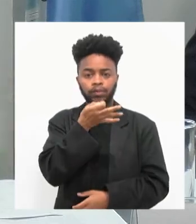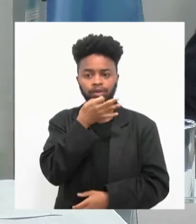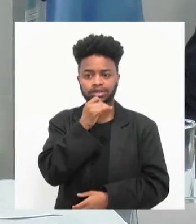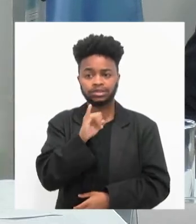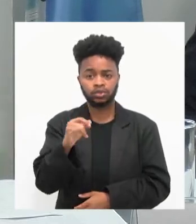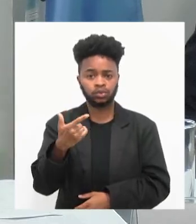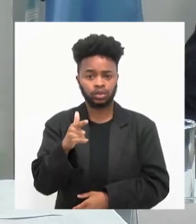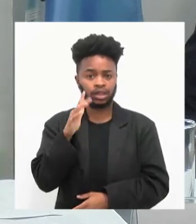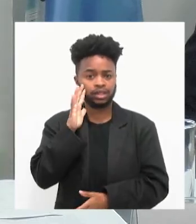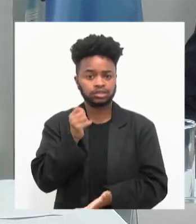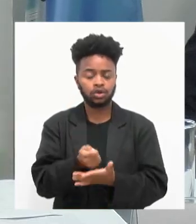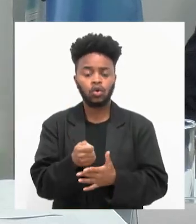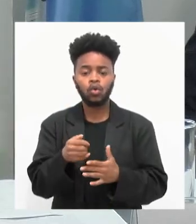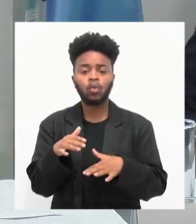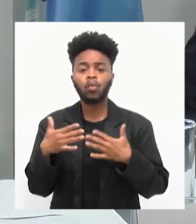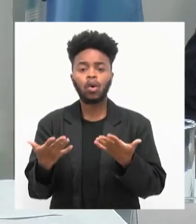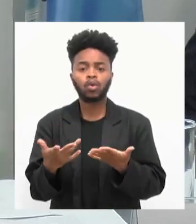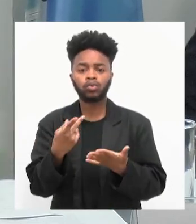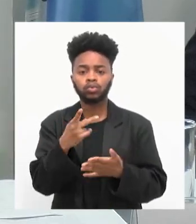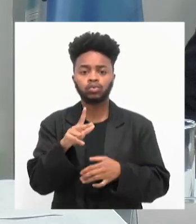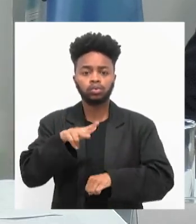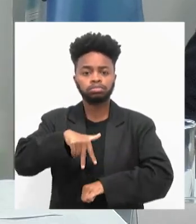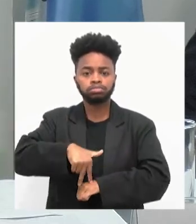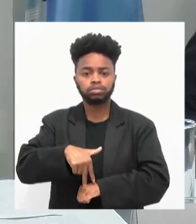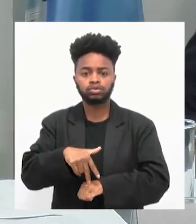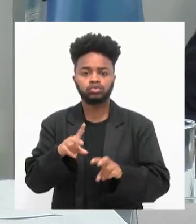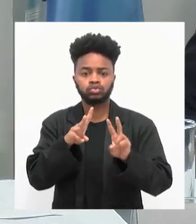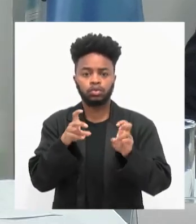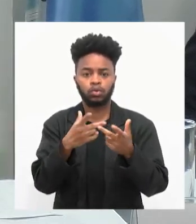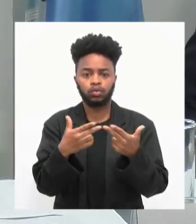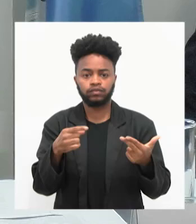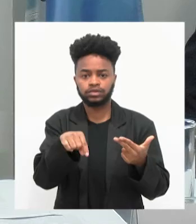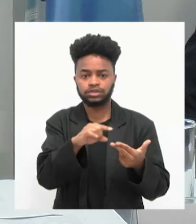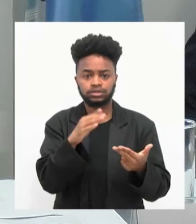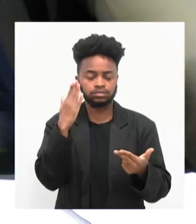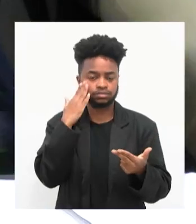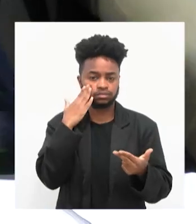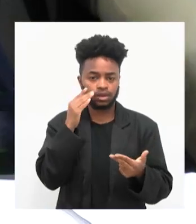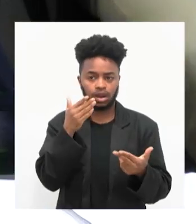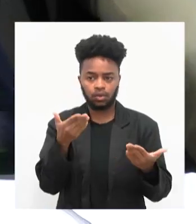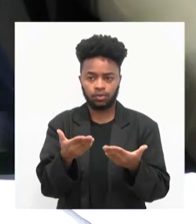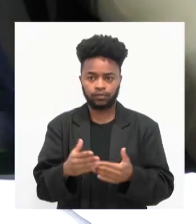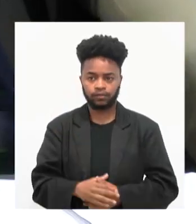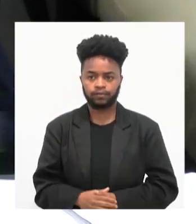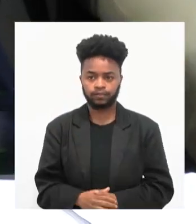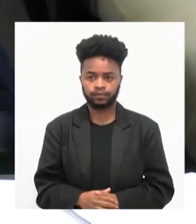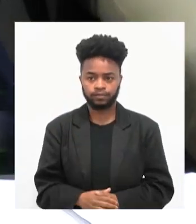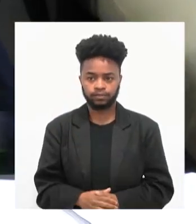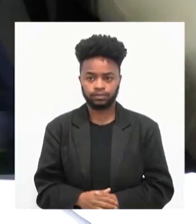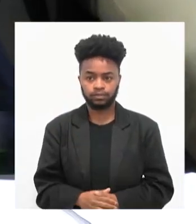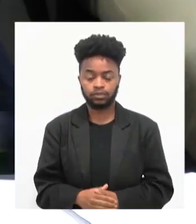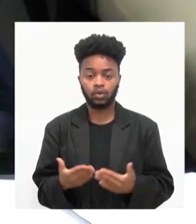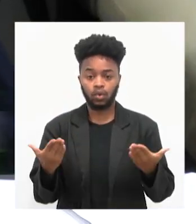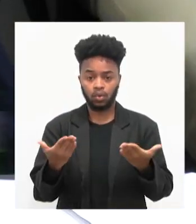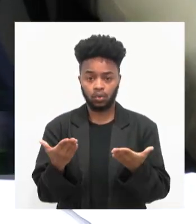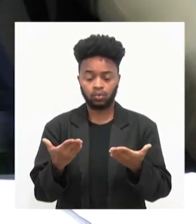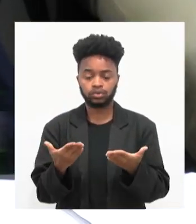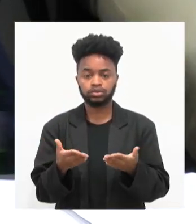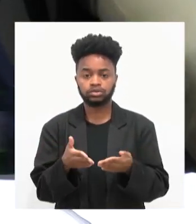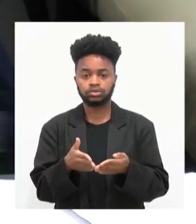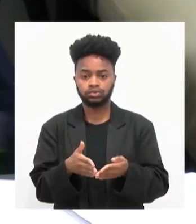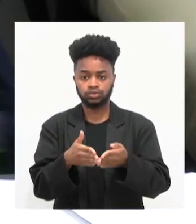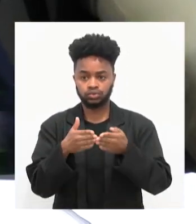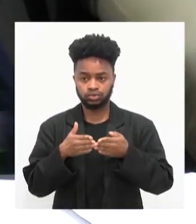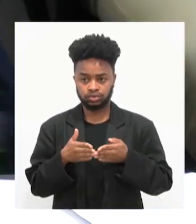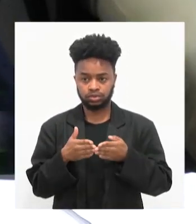encaminhamento aqui, qual seria a postura do senhor diante de tudo que o senhor ouviu aqui? Presidente, no dia de hoje está suspenso